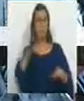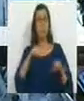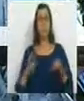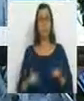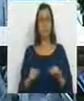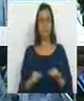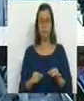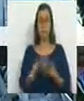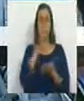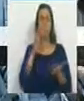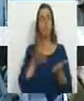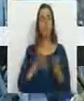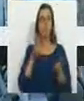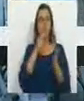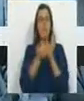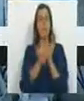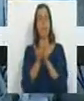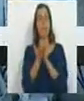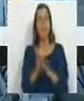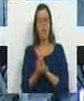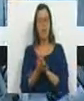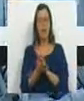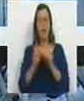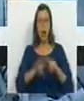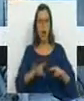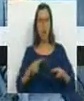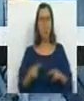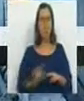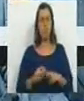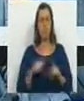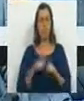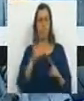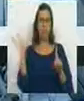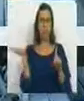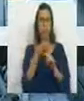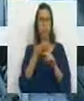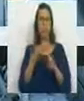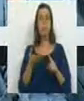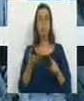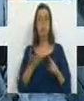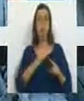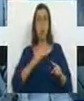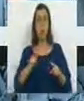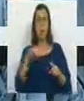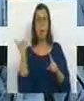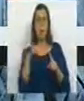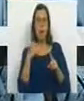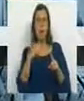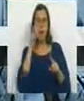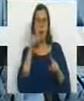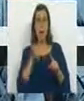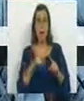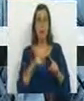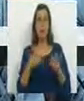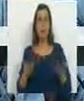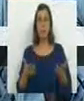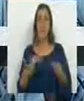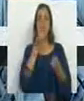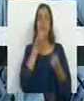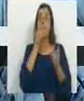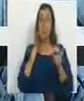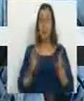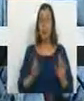República foram aprovadas medidas para reforçar as penas contra os maus-tratos a animais. E